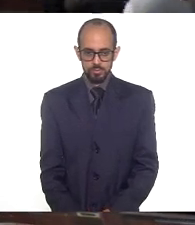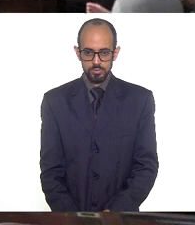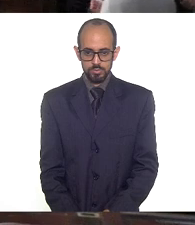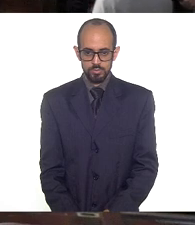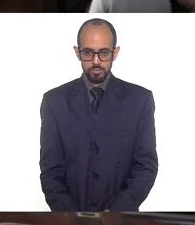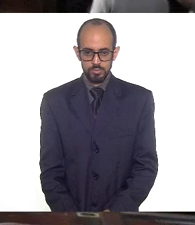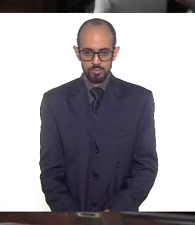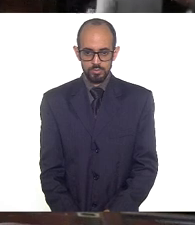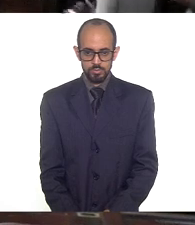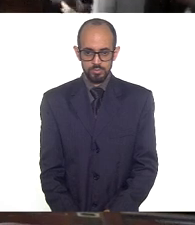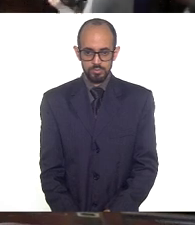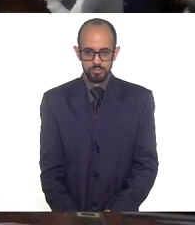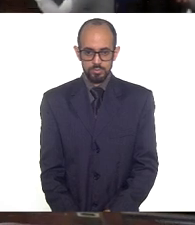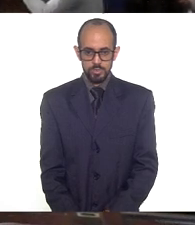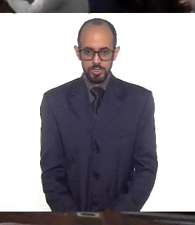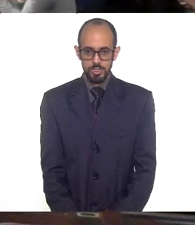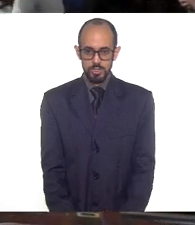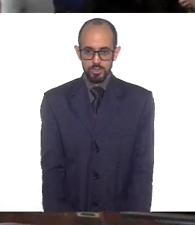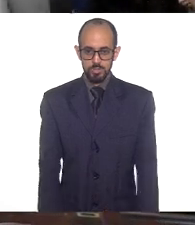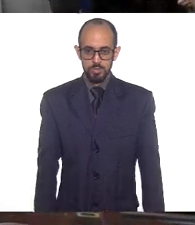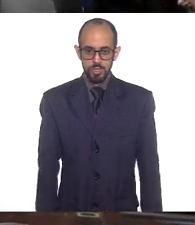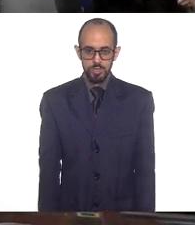E aí